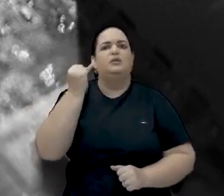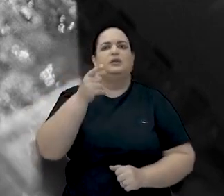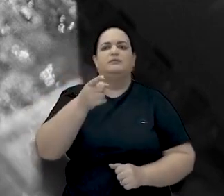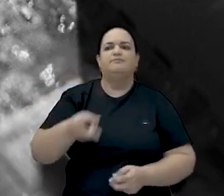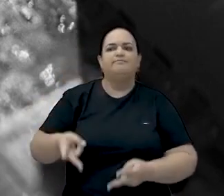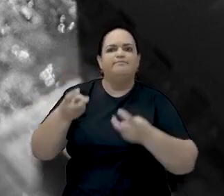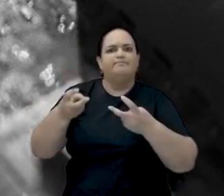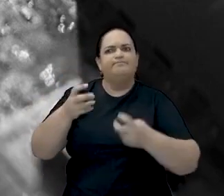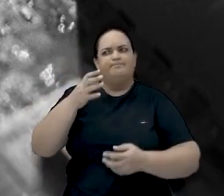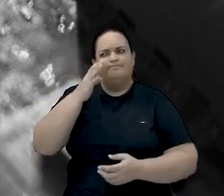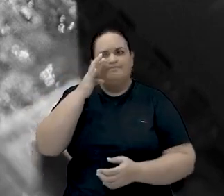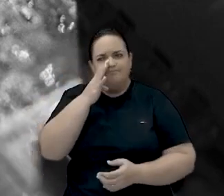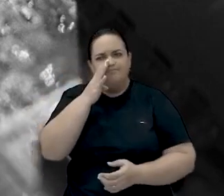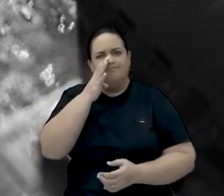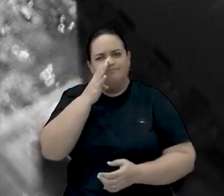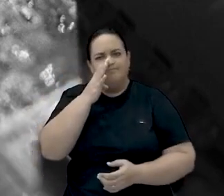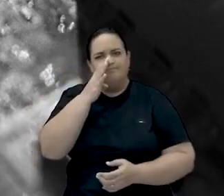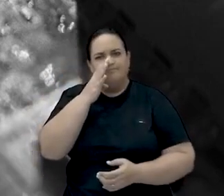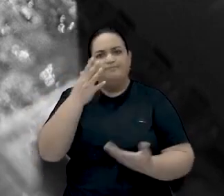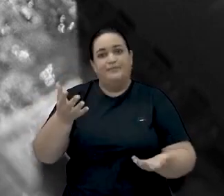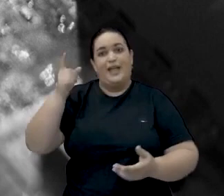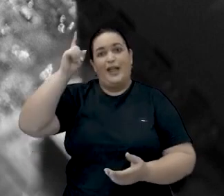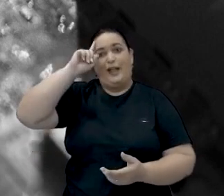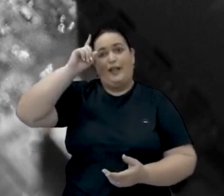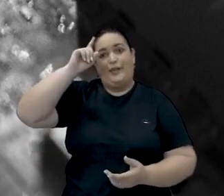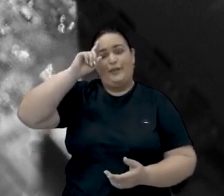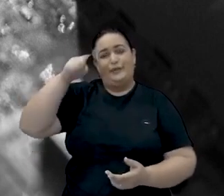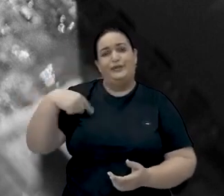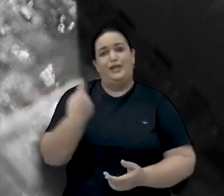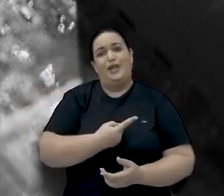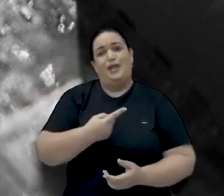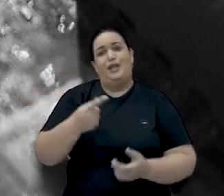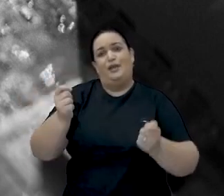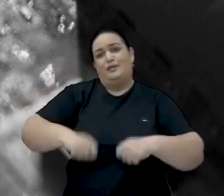pois todo dia estamos abertos aí a receber fake news.